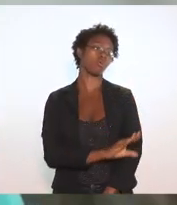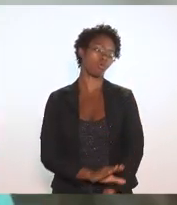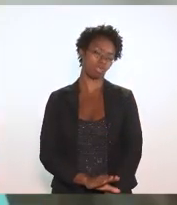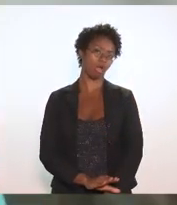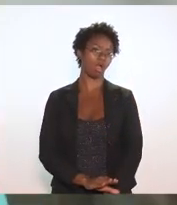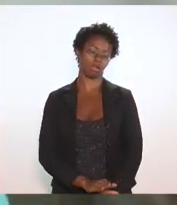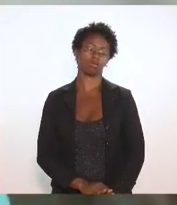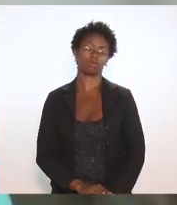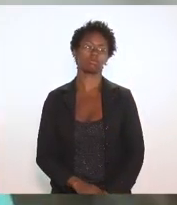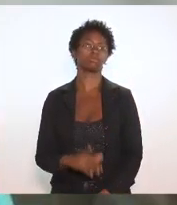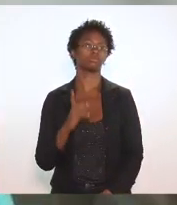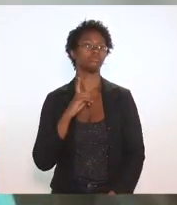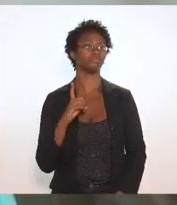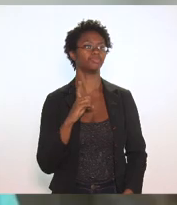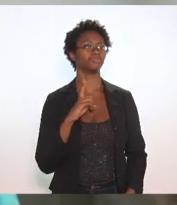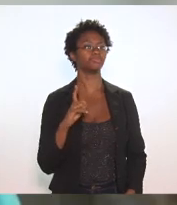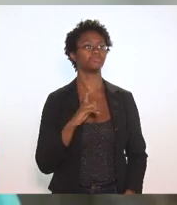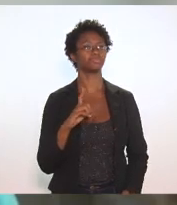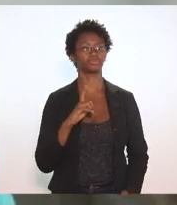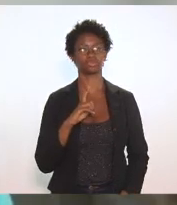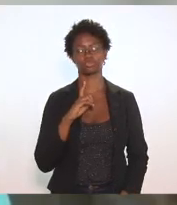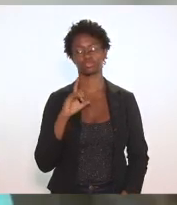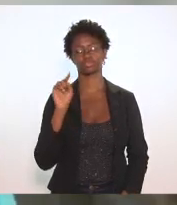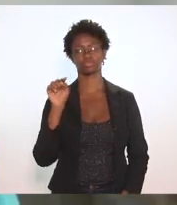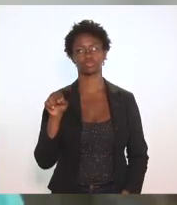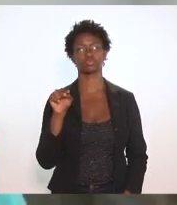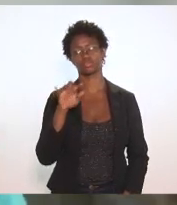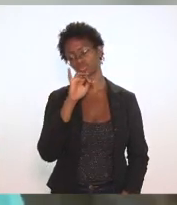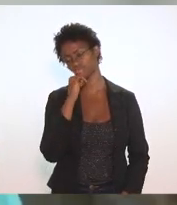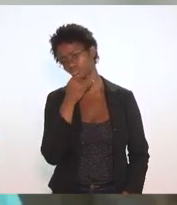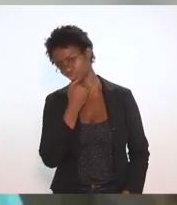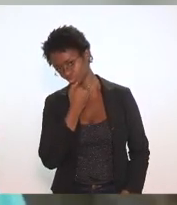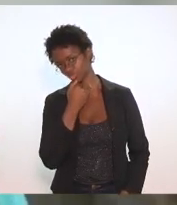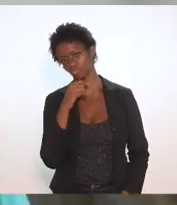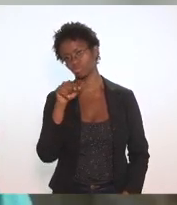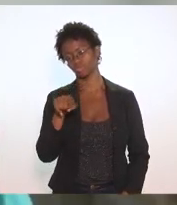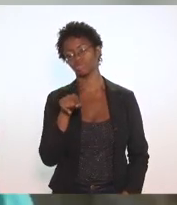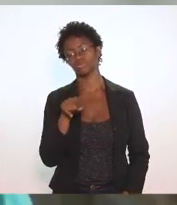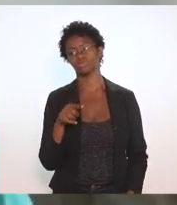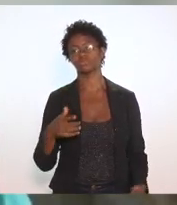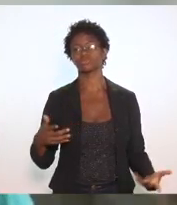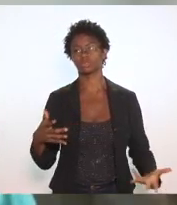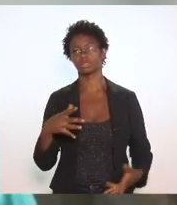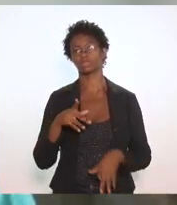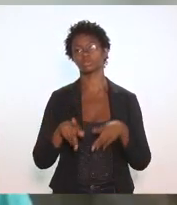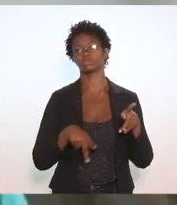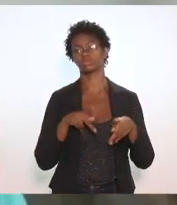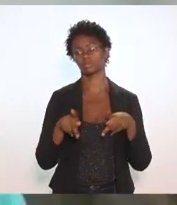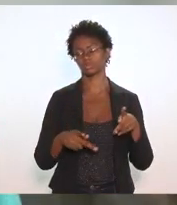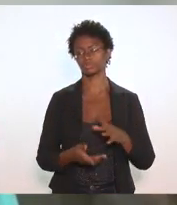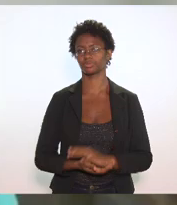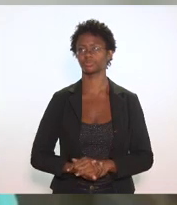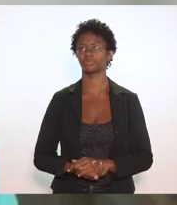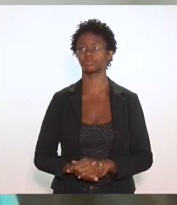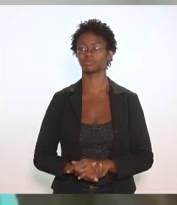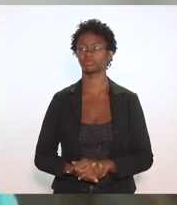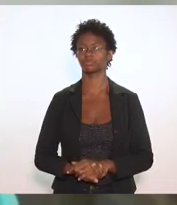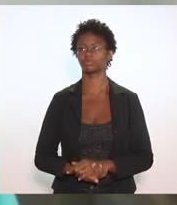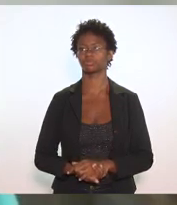que existe ainda, infelizmente, impregnado em nosso país. a